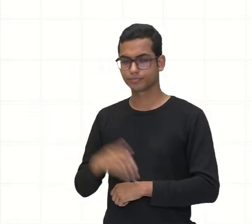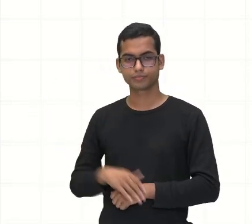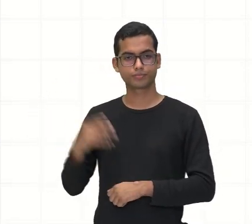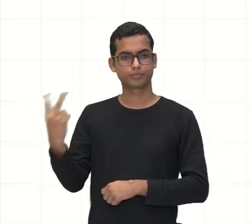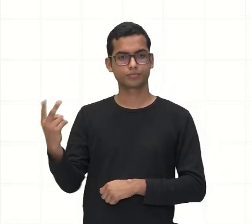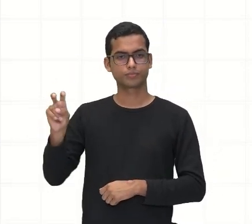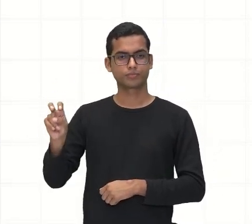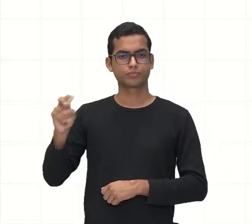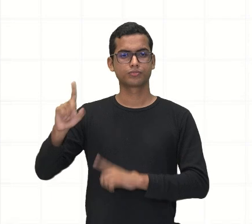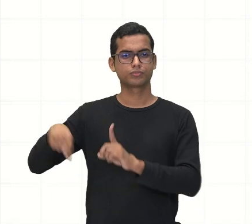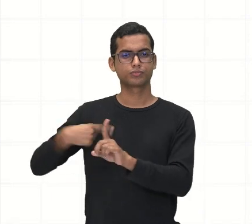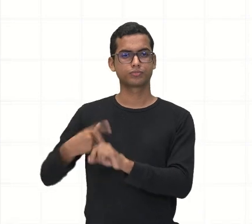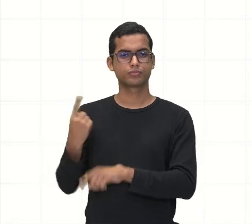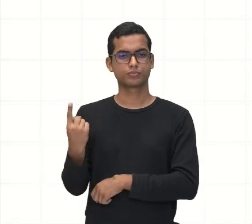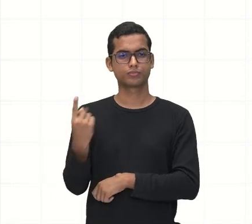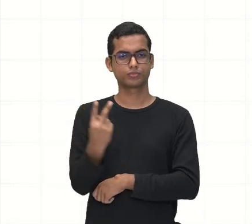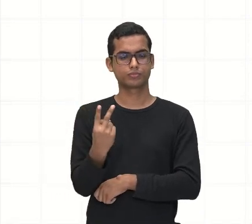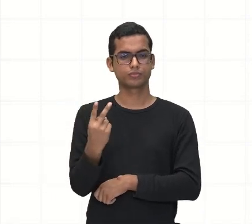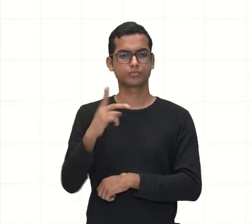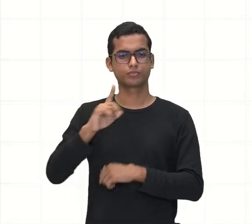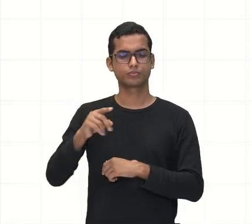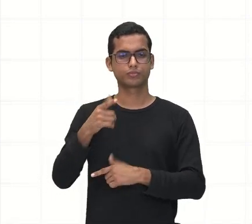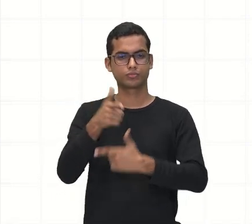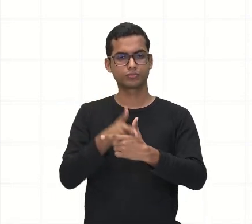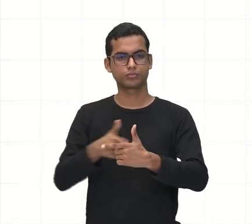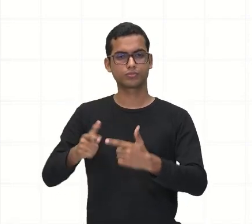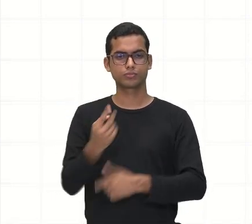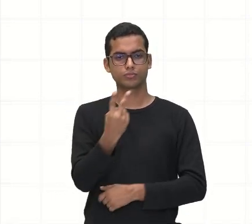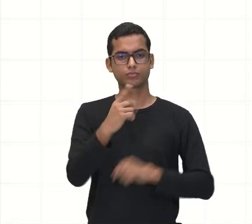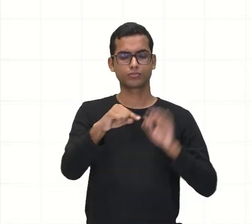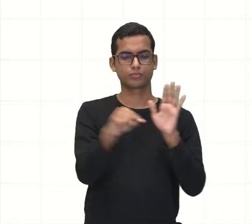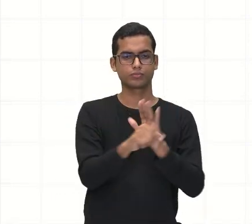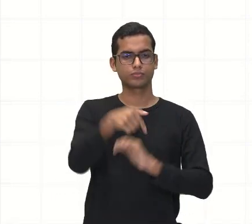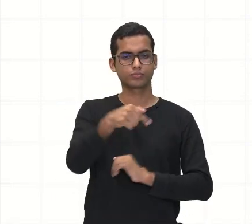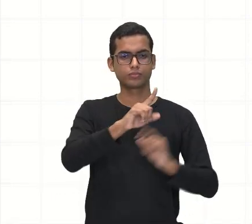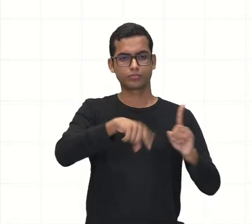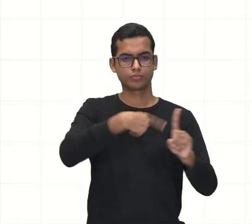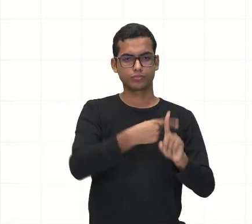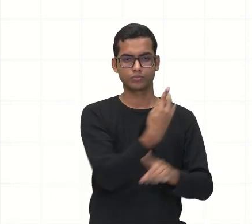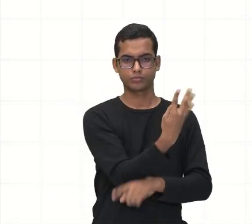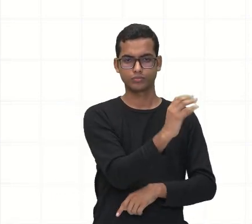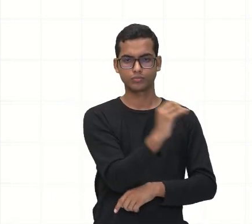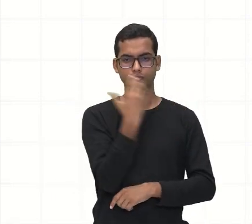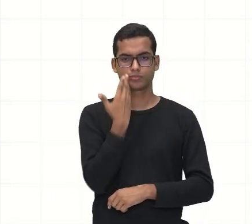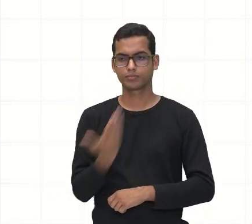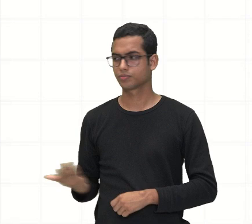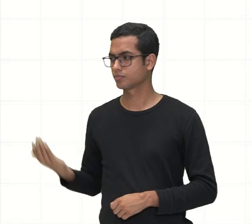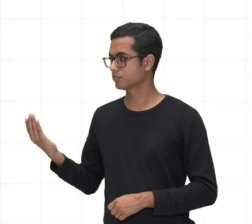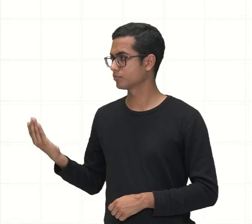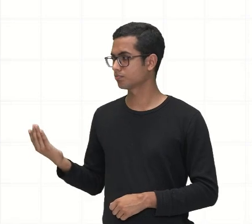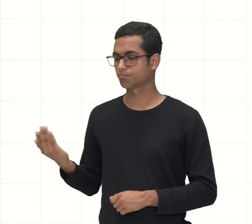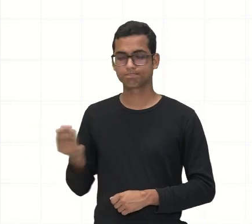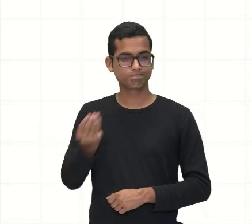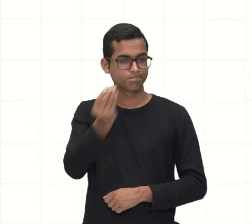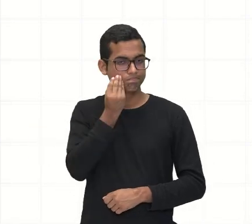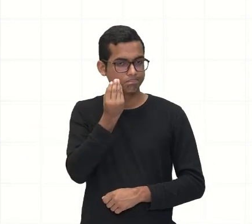raiz de 49, ficou então 25 mais 12 dividido por 2 menos 7. Observe que esses termos aqui, ó, nós